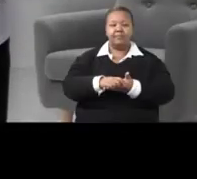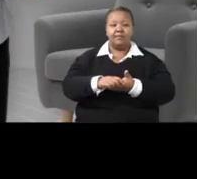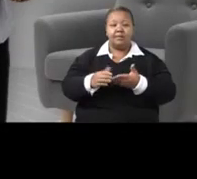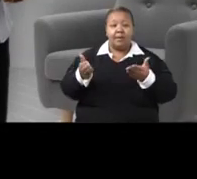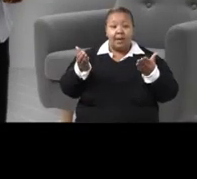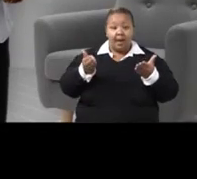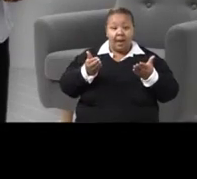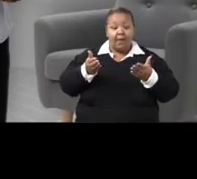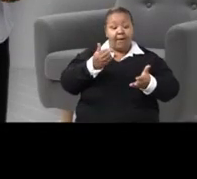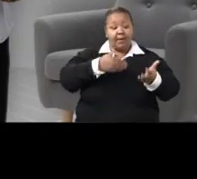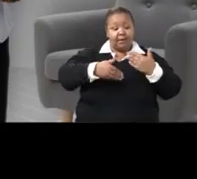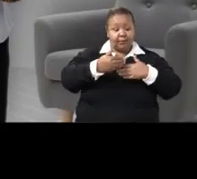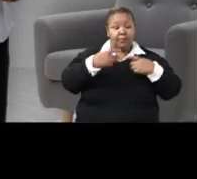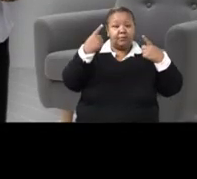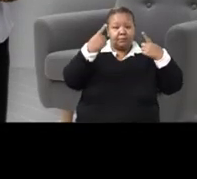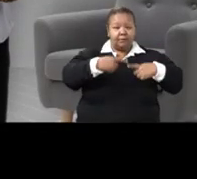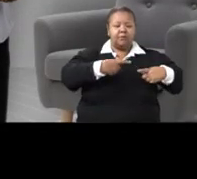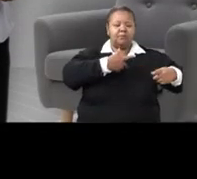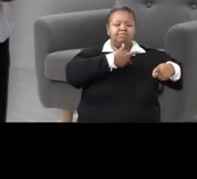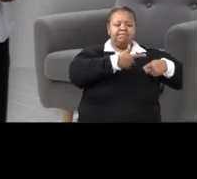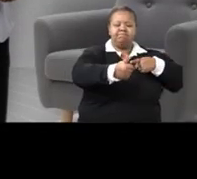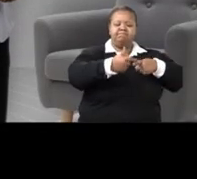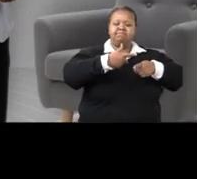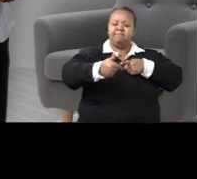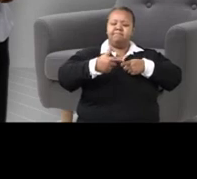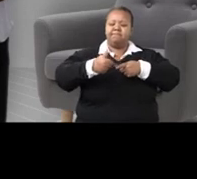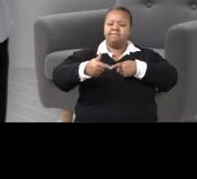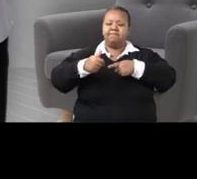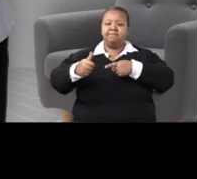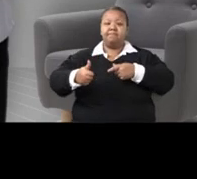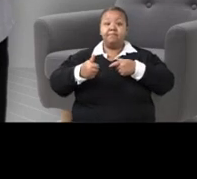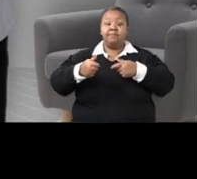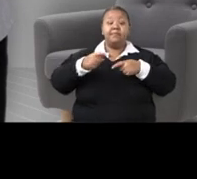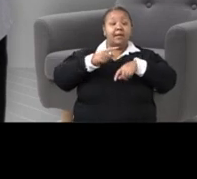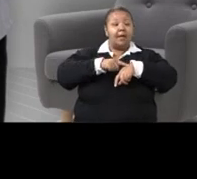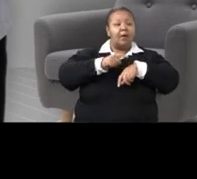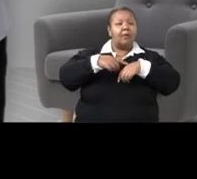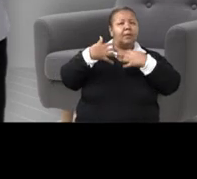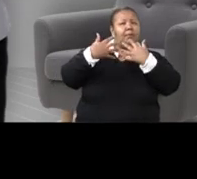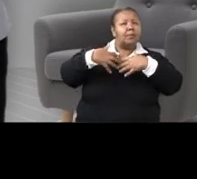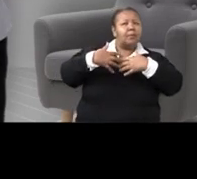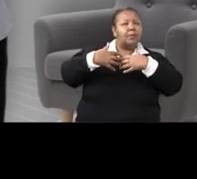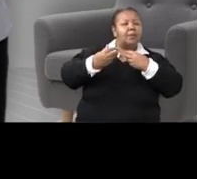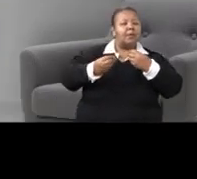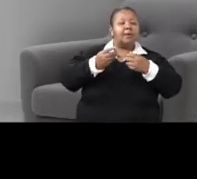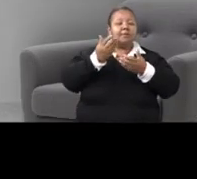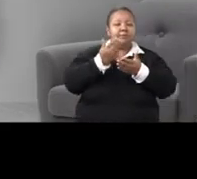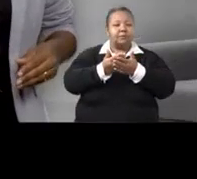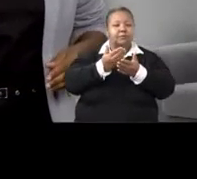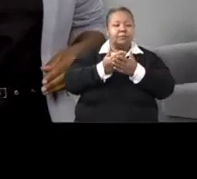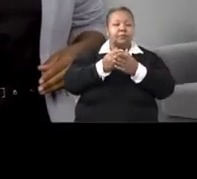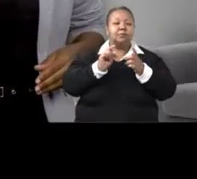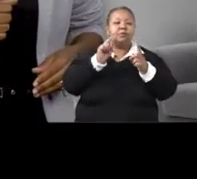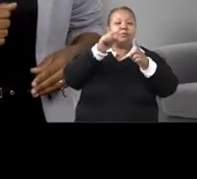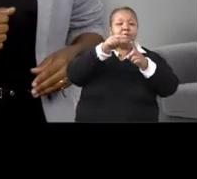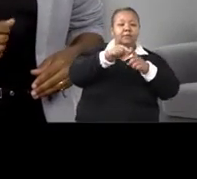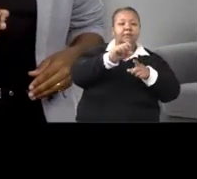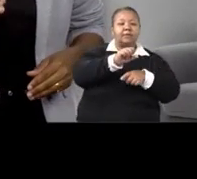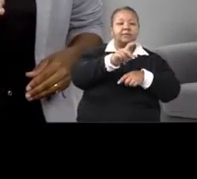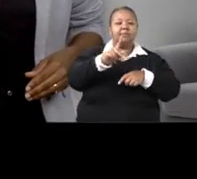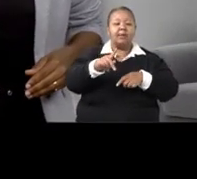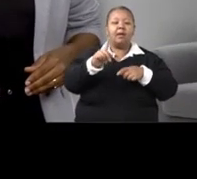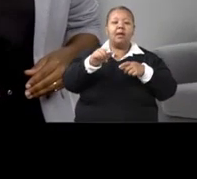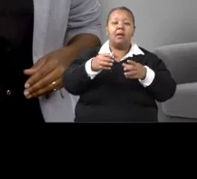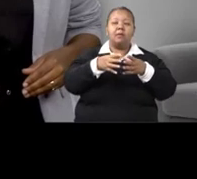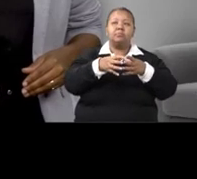E agora que todos os desafios foram concluídos com sucesso, é hora de refletir sobre o que foi visto. O objetivo das SPs